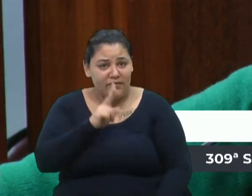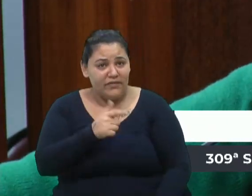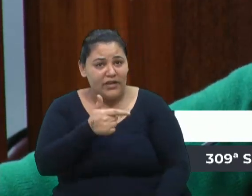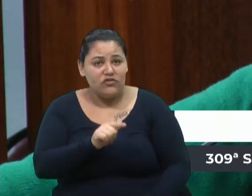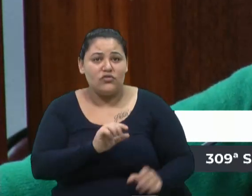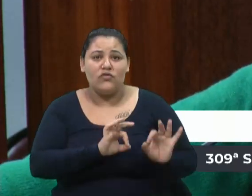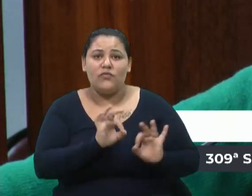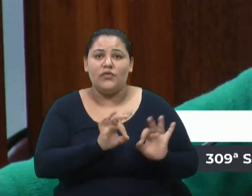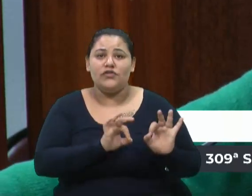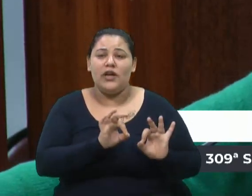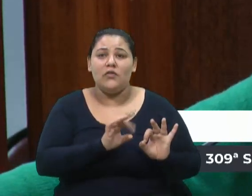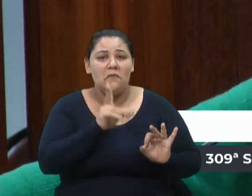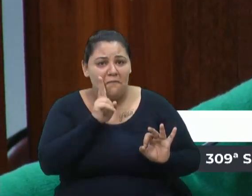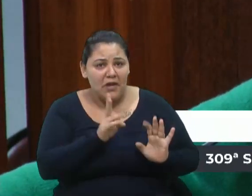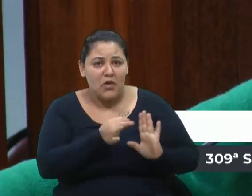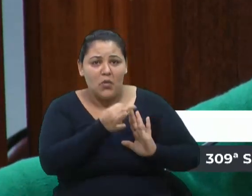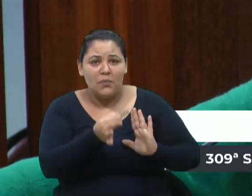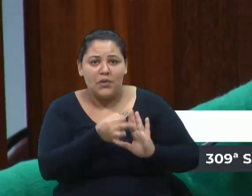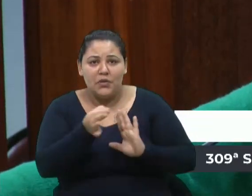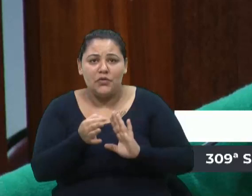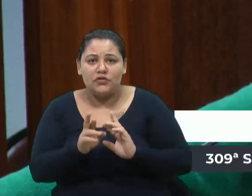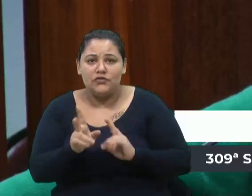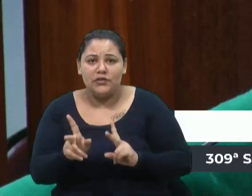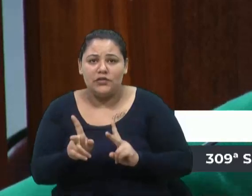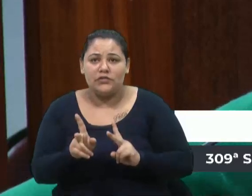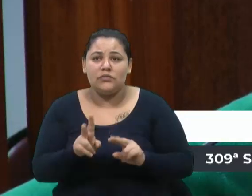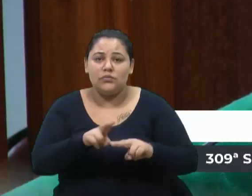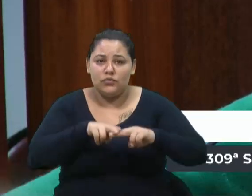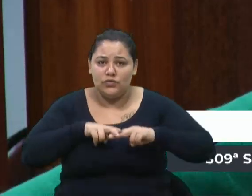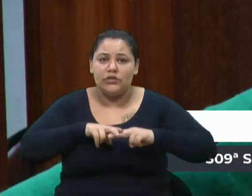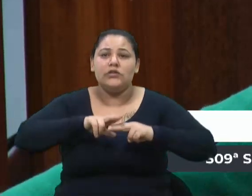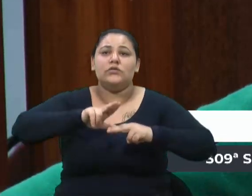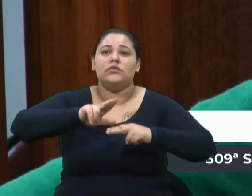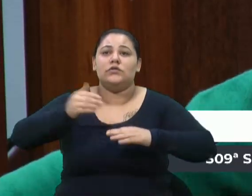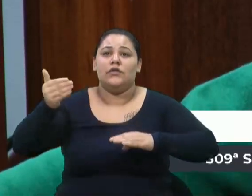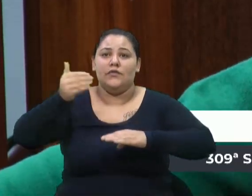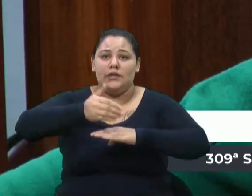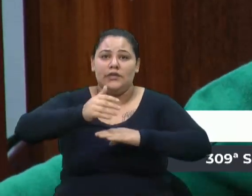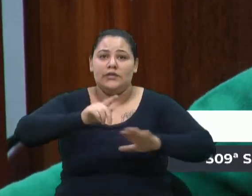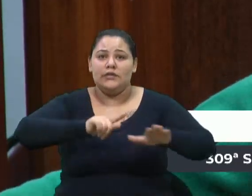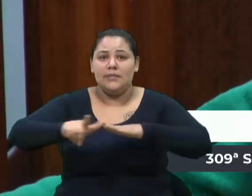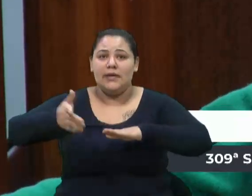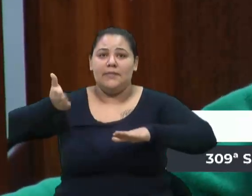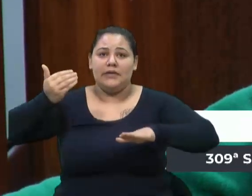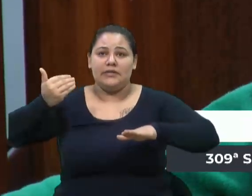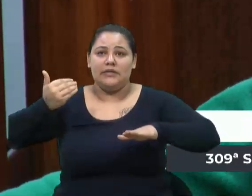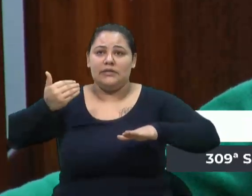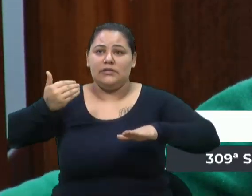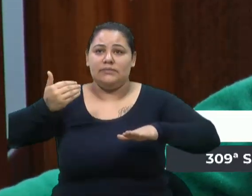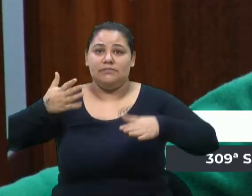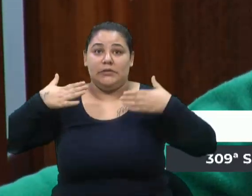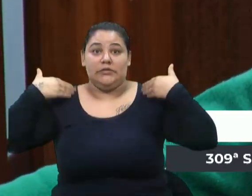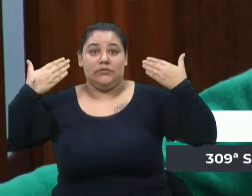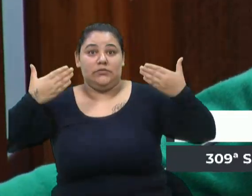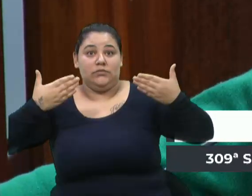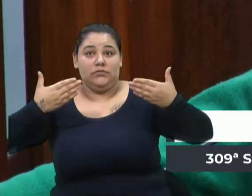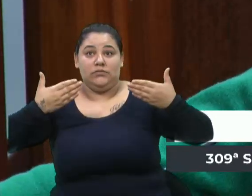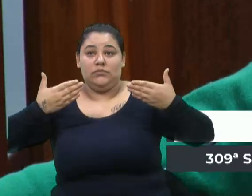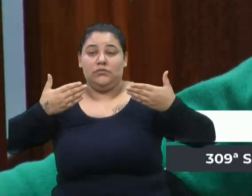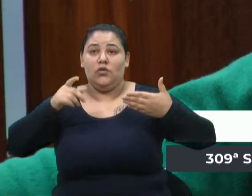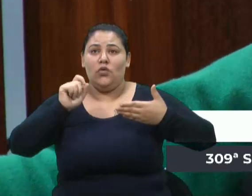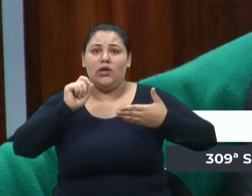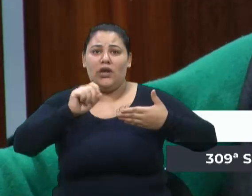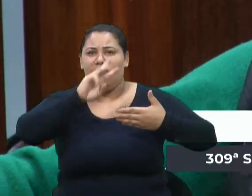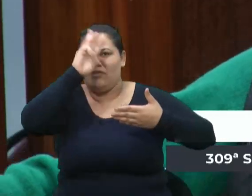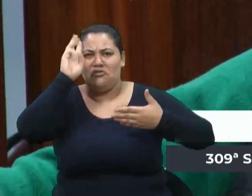por isso que eu vim aqui semana passada muitos caras assustados ai qual que é qual que é Vereador veloz mesmo que tu mudou de